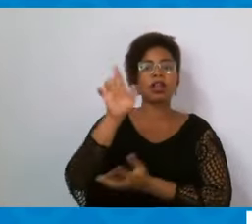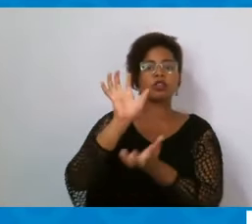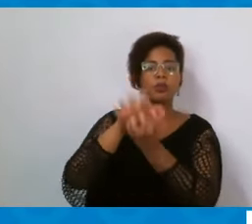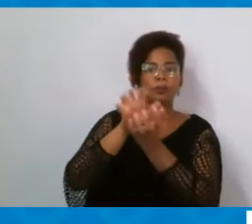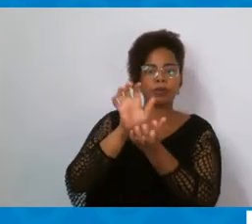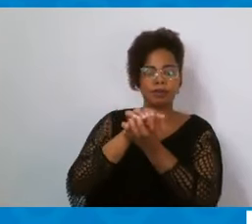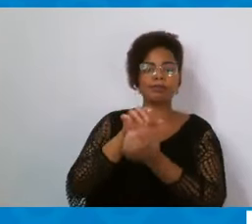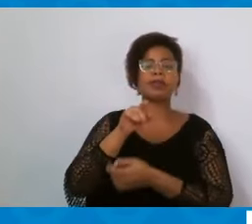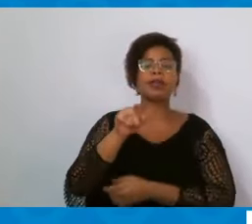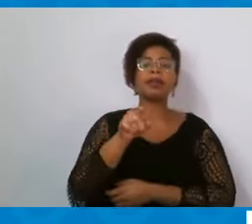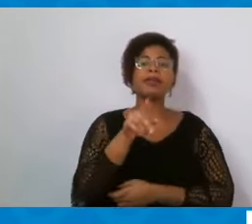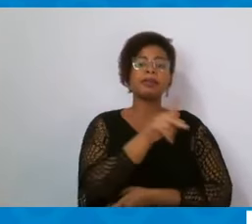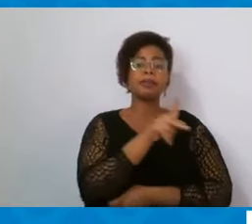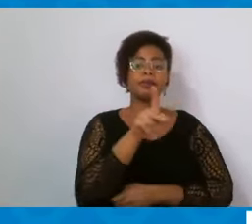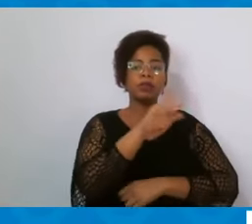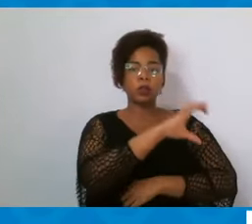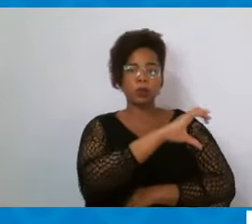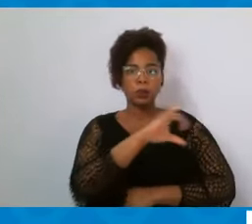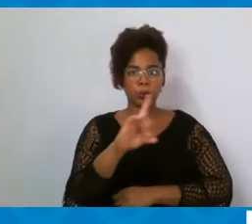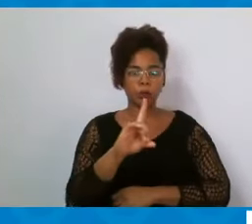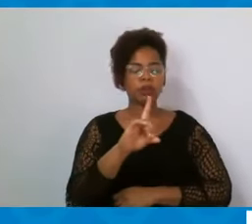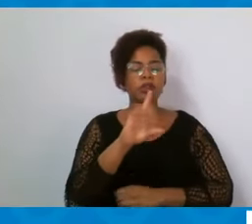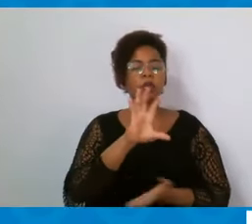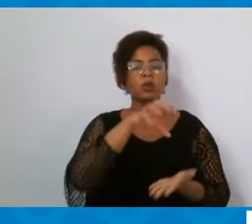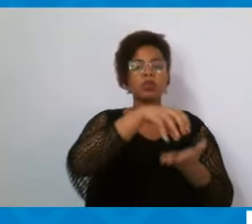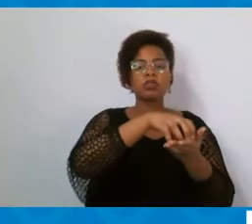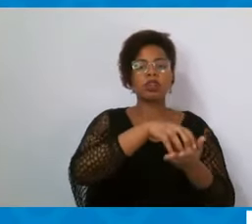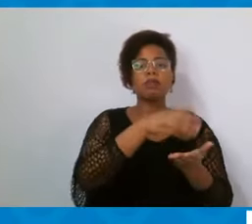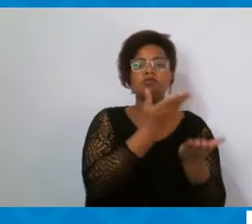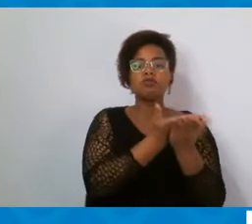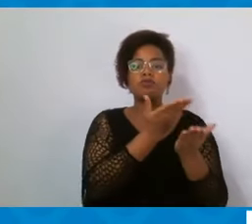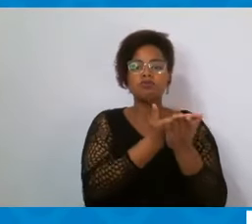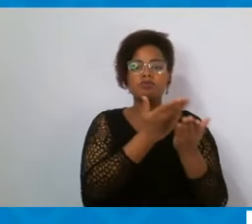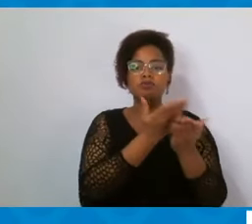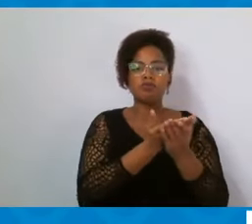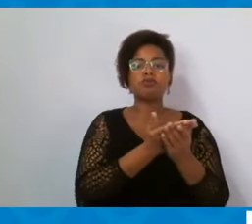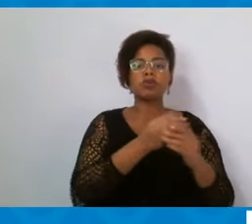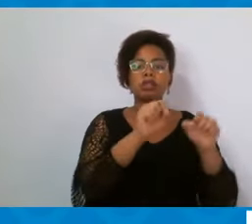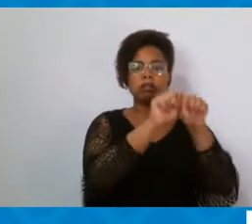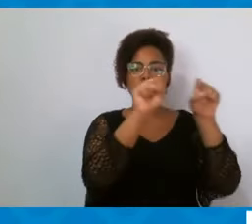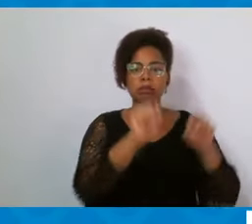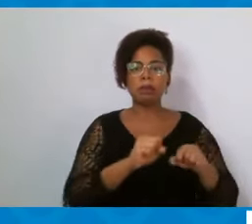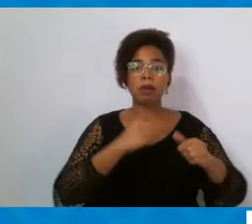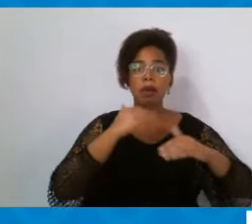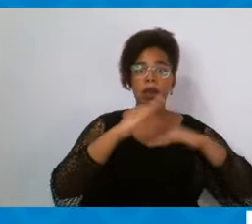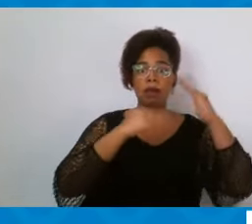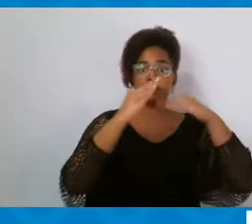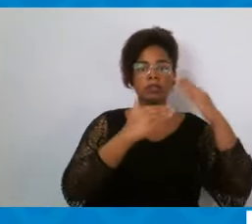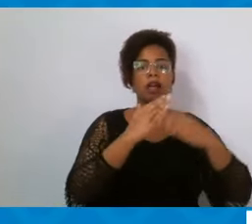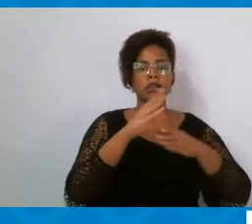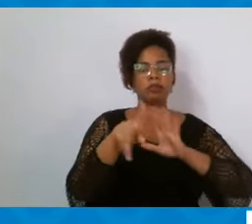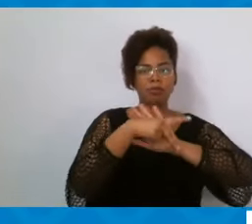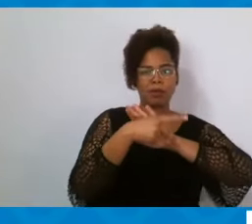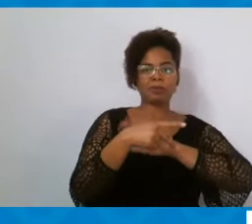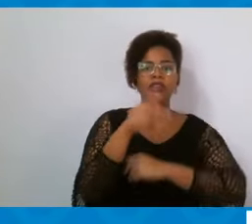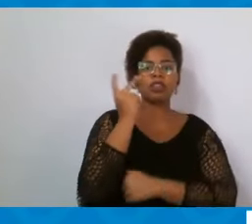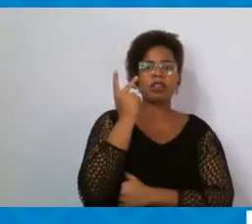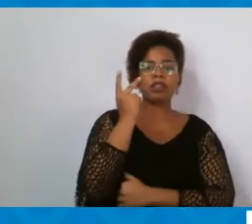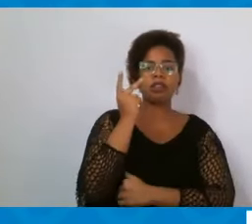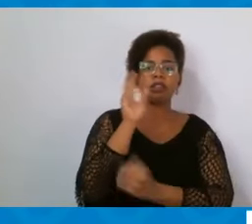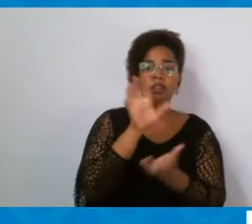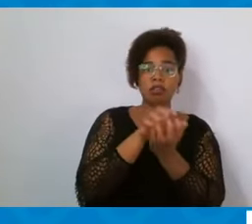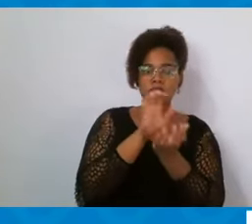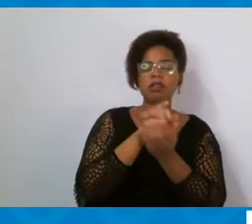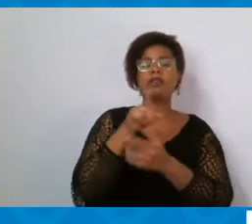School, Centro de Estudos e Sistemas Avançados do Recife, e também é coordenador de ciência e inovação da Joy